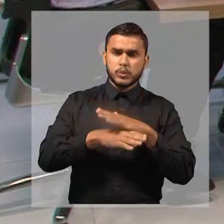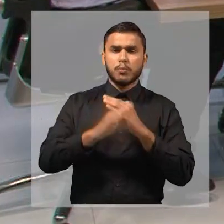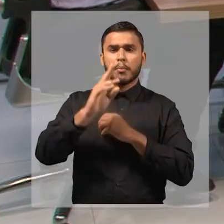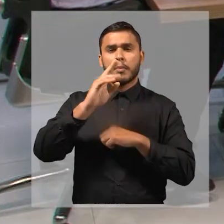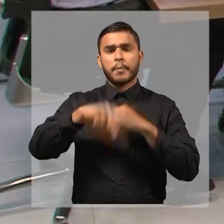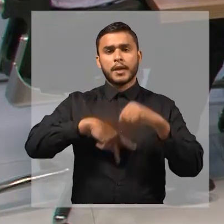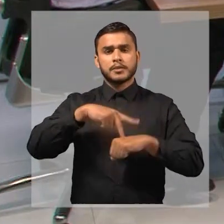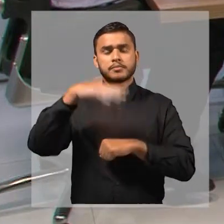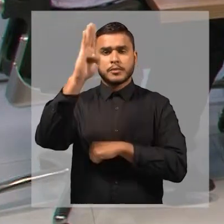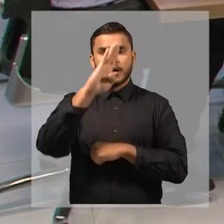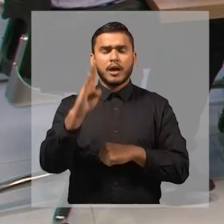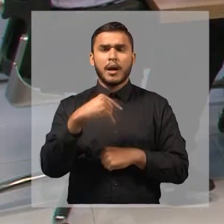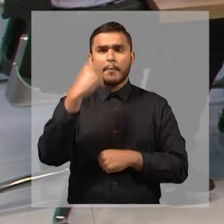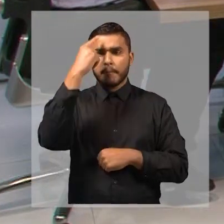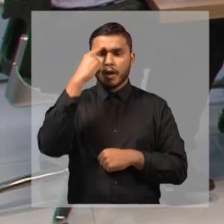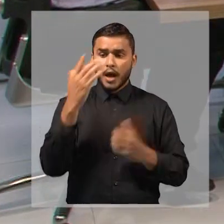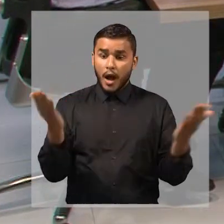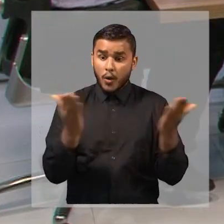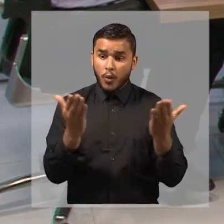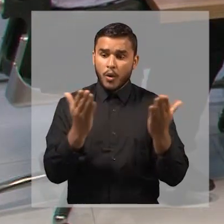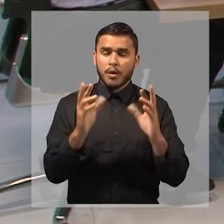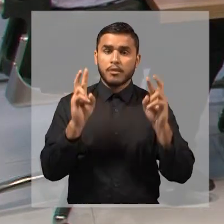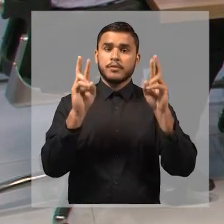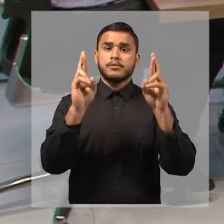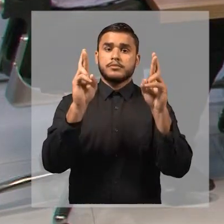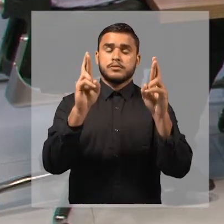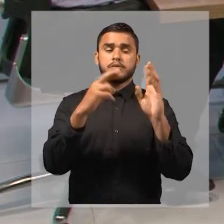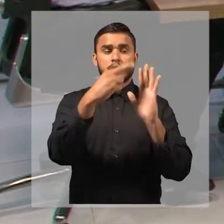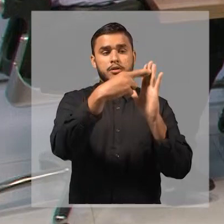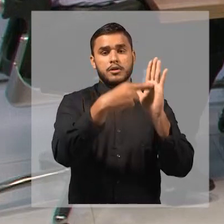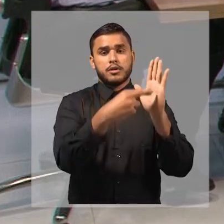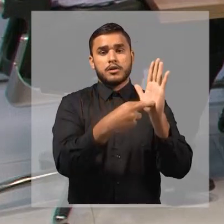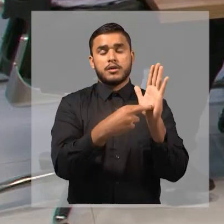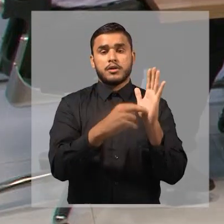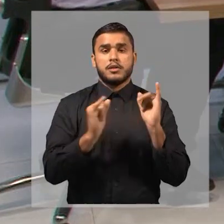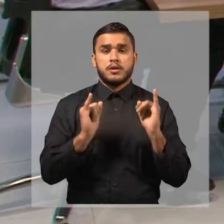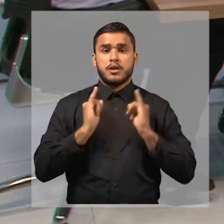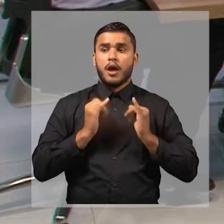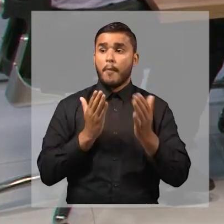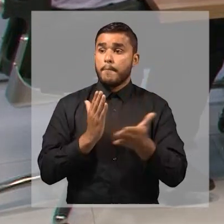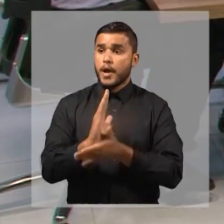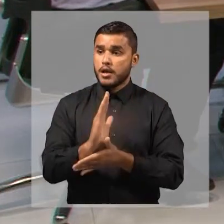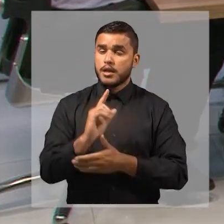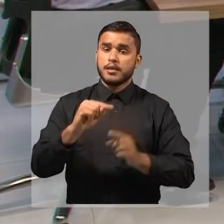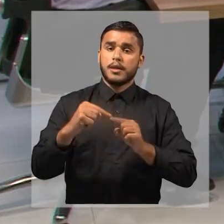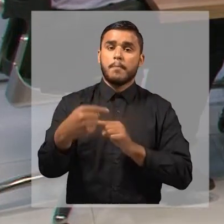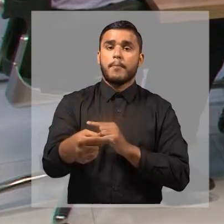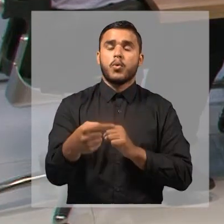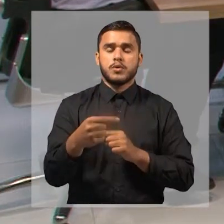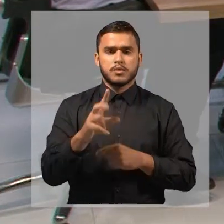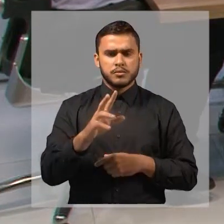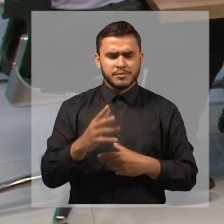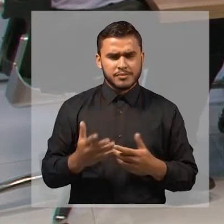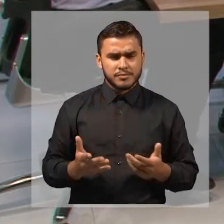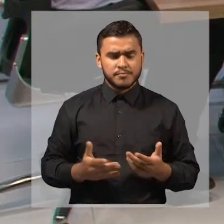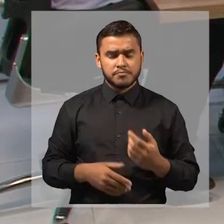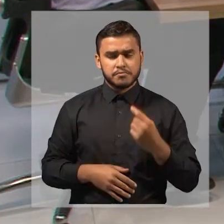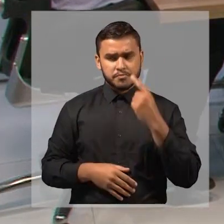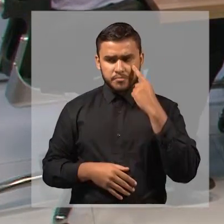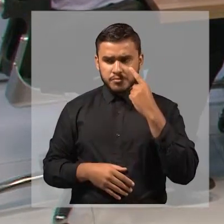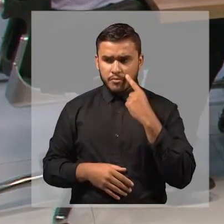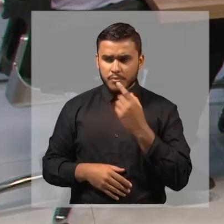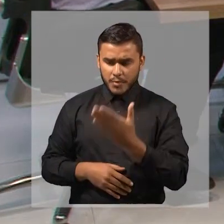história e tal, e eles estão deixando passar essa parte para poder... Tomara que você tenha razão. Tomara que você tenha